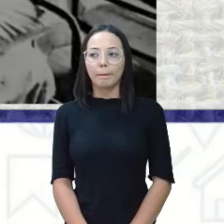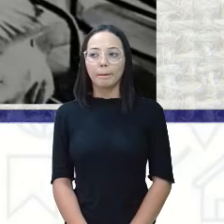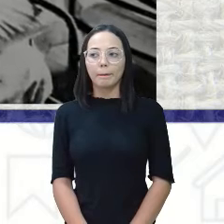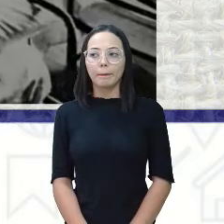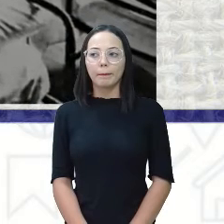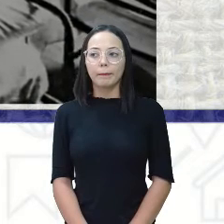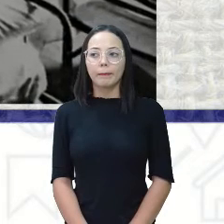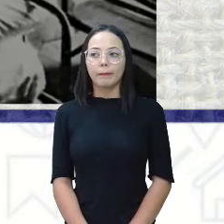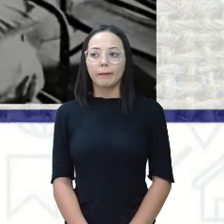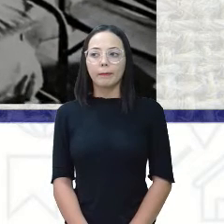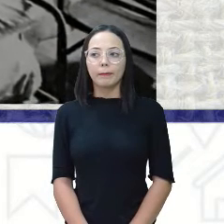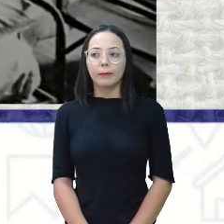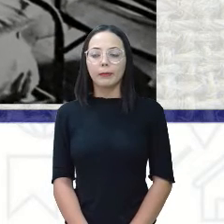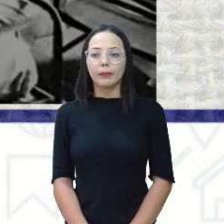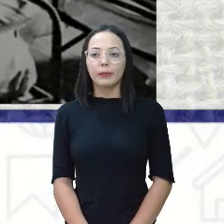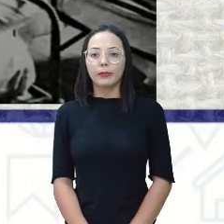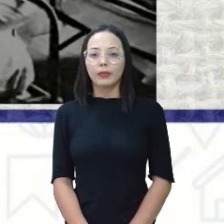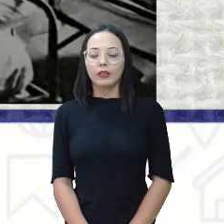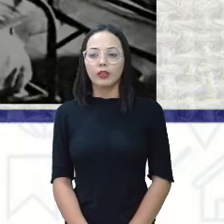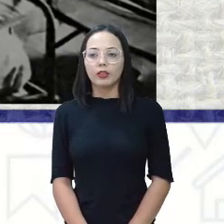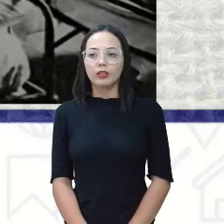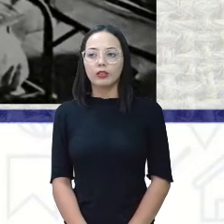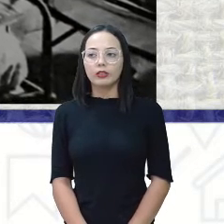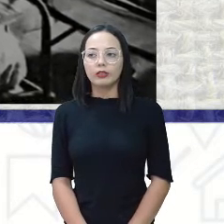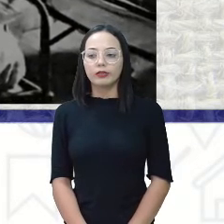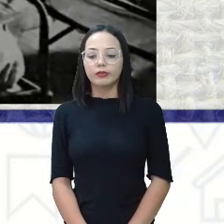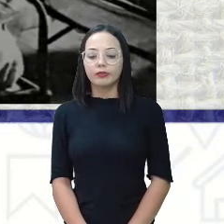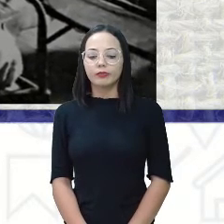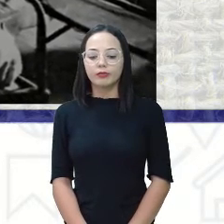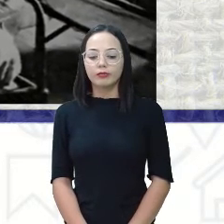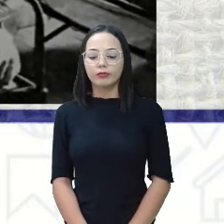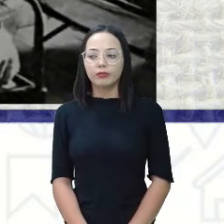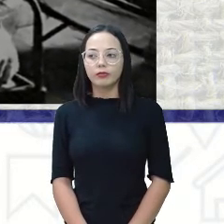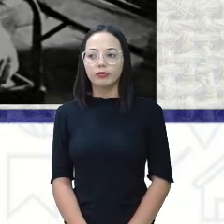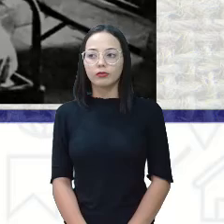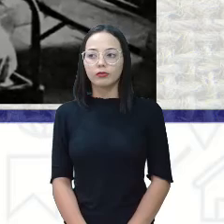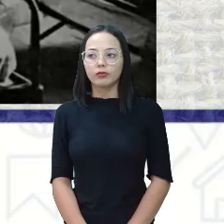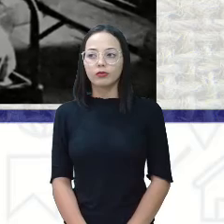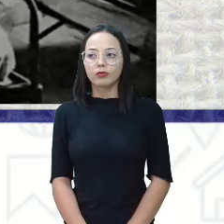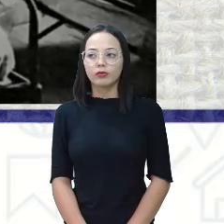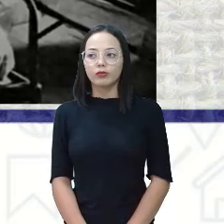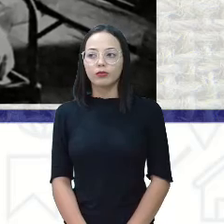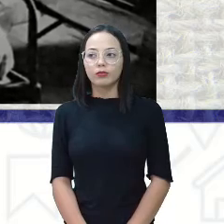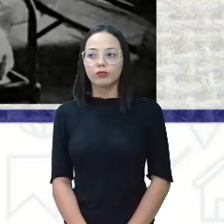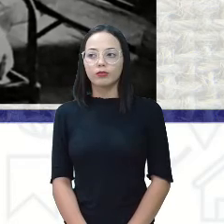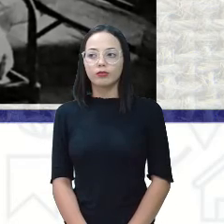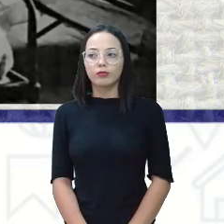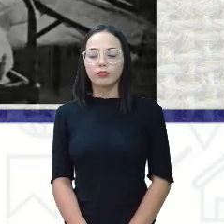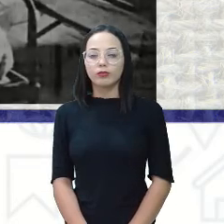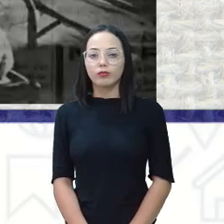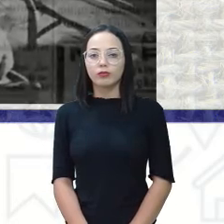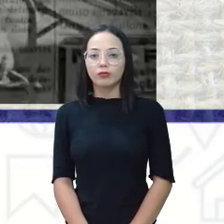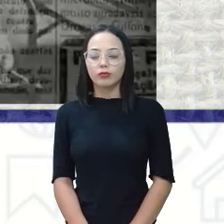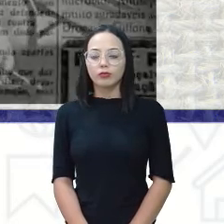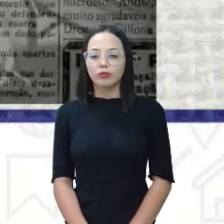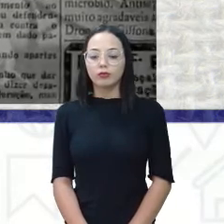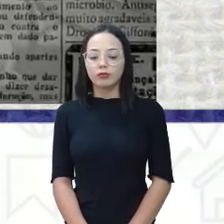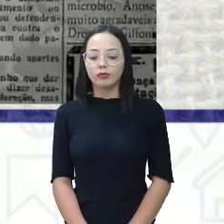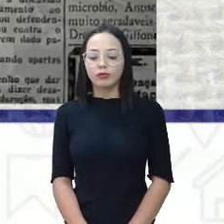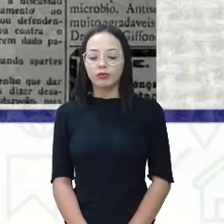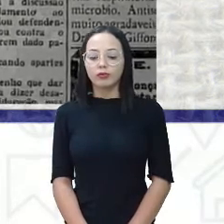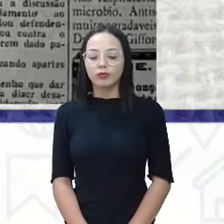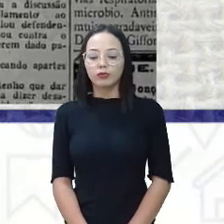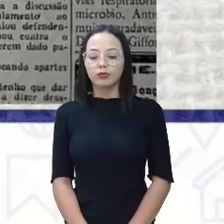dar notícias sobre a gripe. E os países beligerantes, os países que combatiam, eles não davam notícia. Então, na verdade, apareceu nos